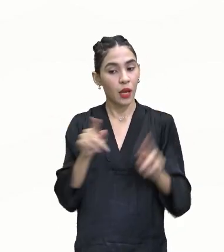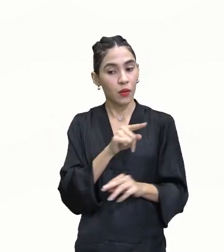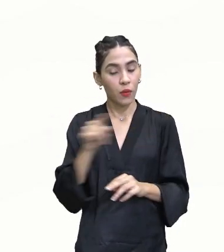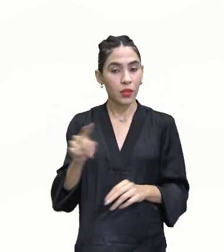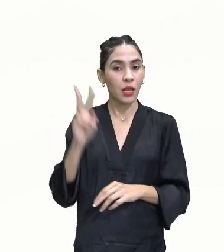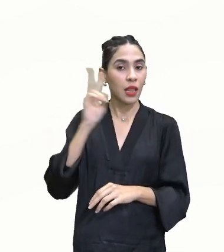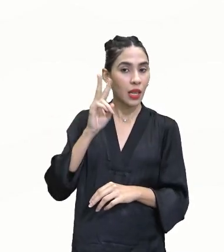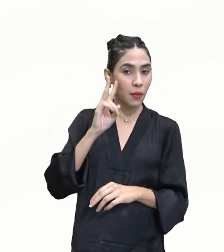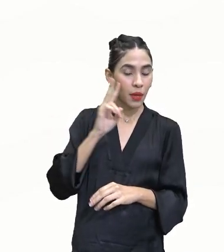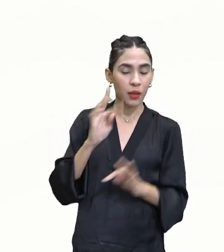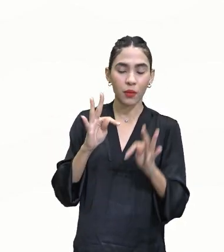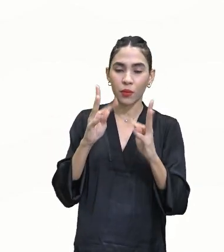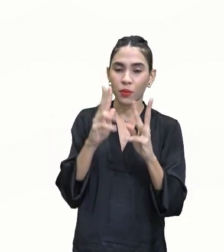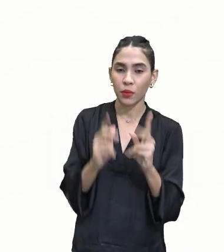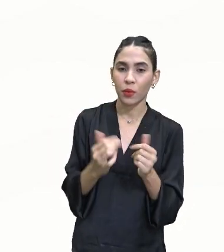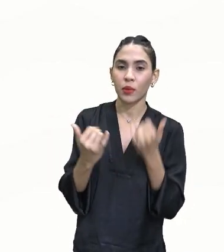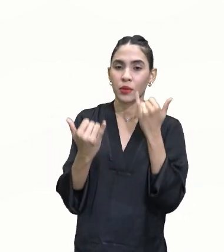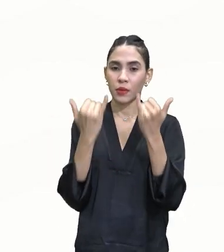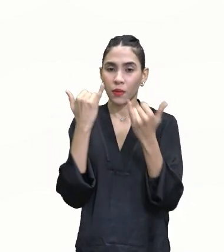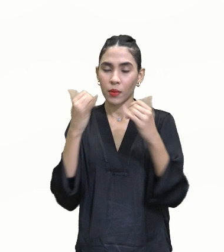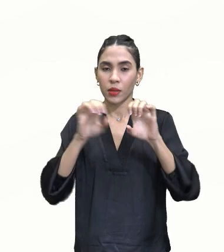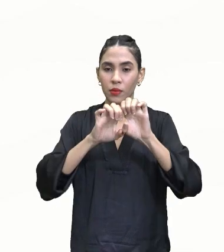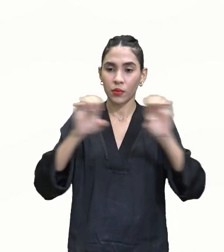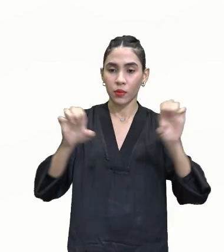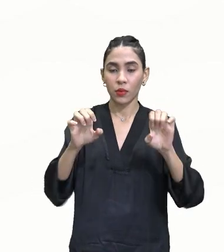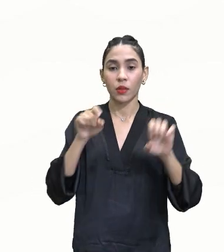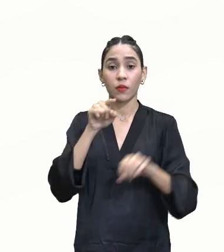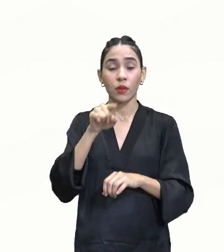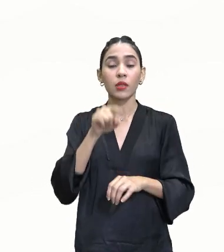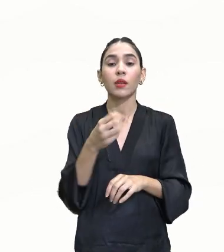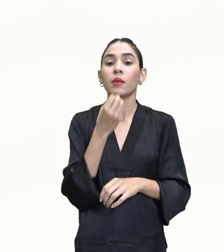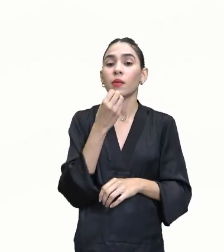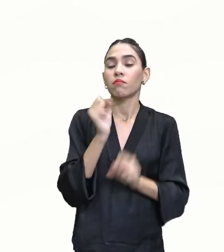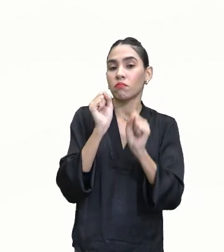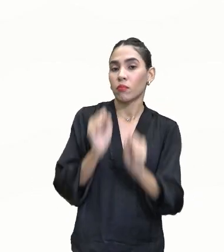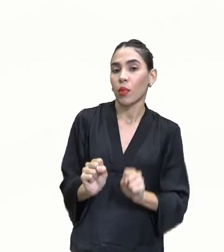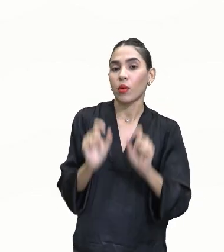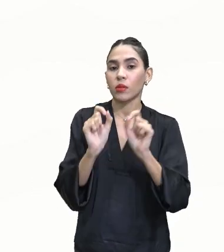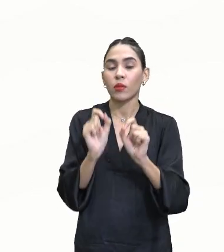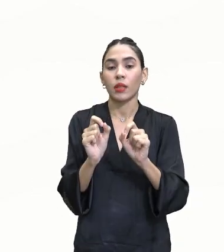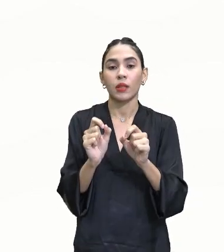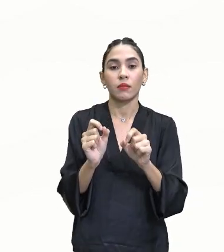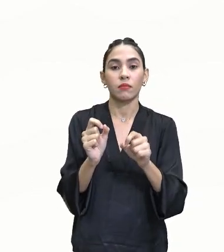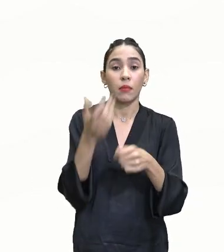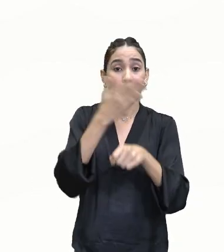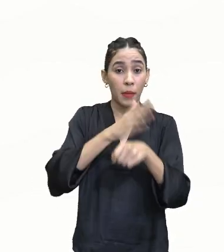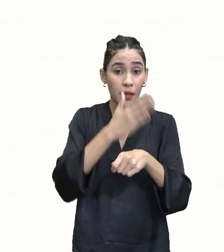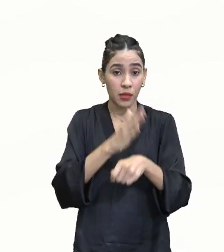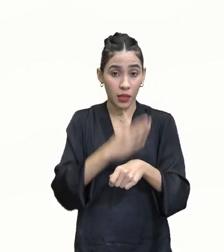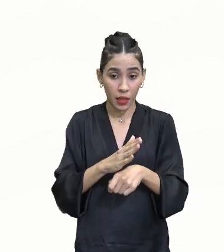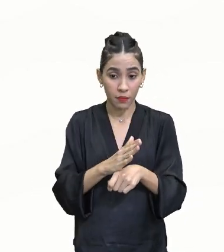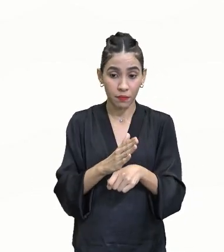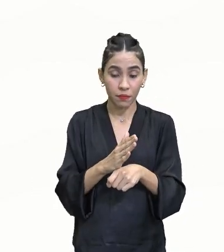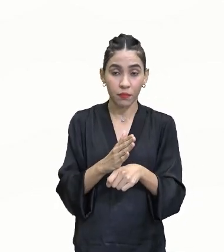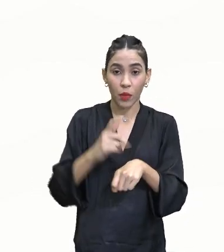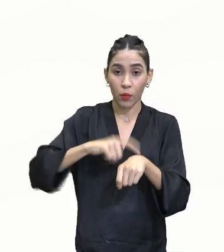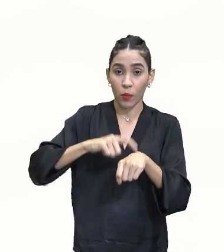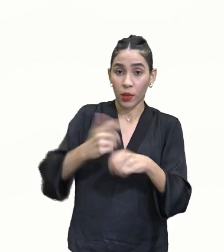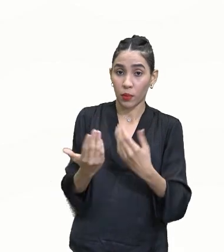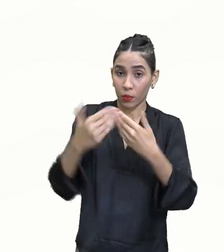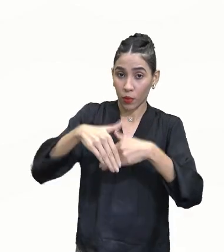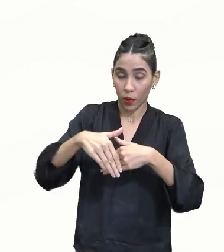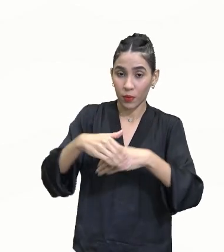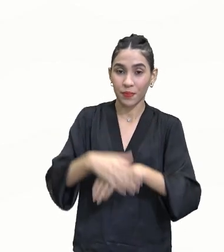aí relembrado todas essas expressões para que você possa, então, aplicar tudo isso na